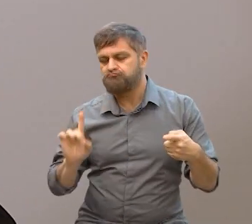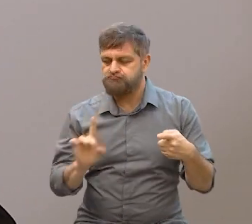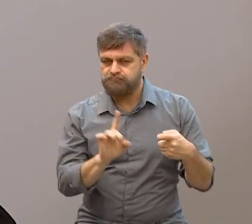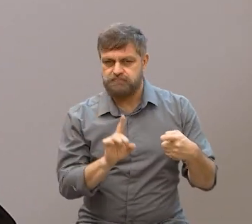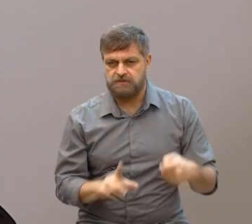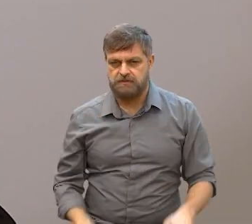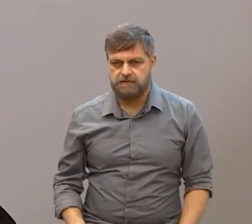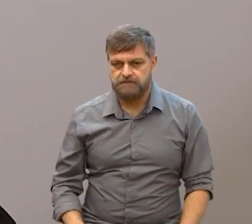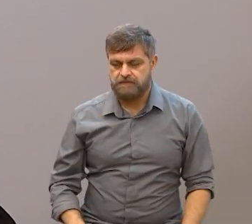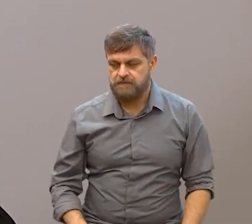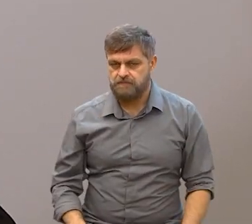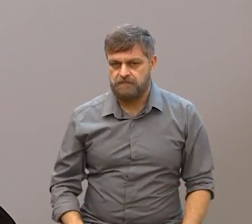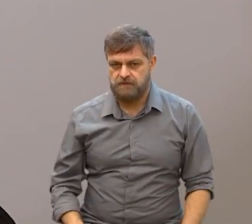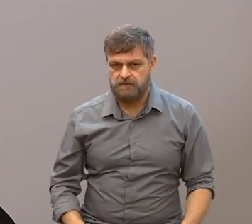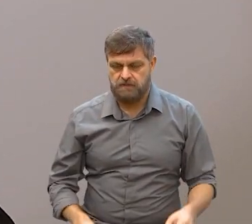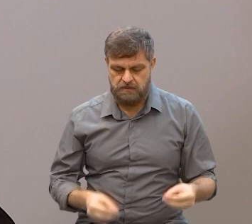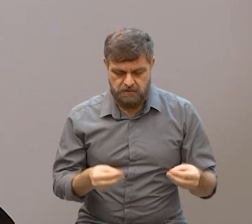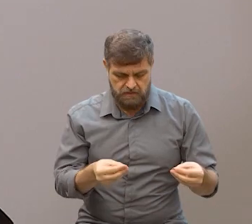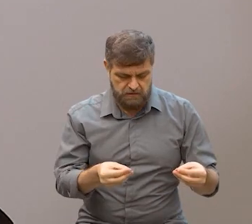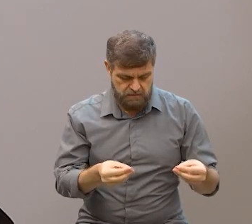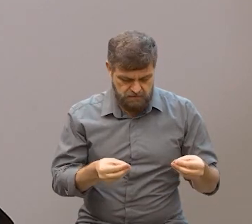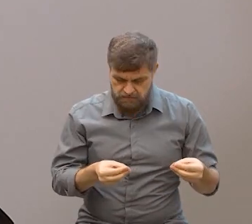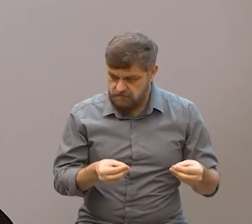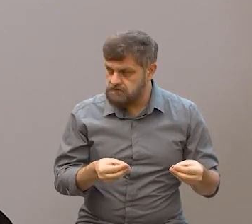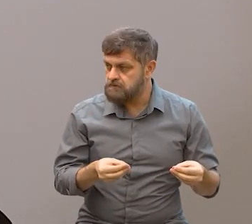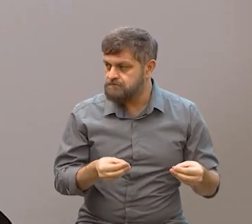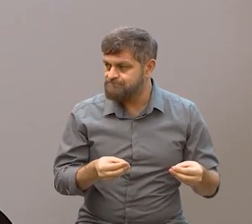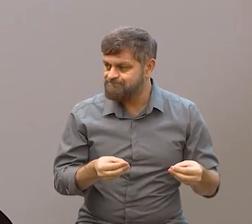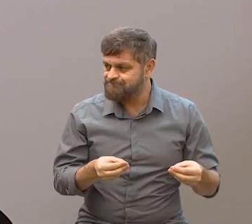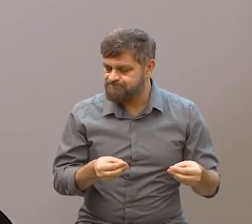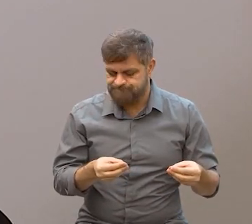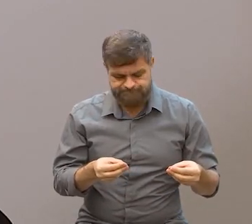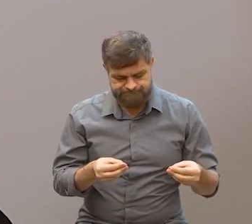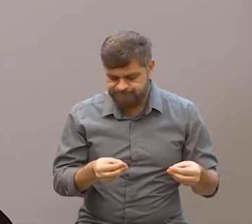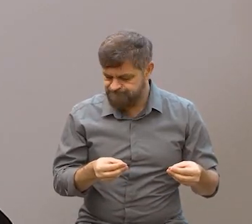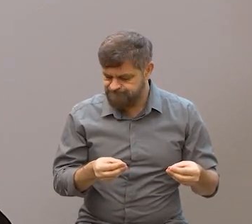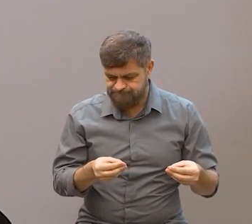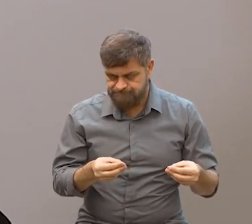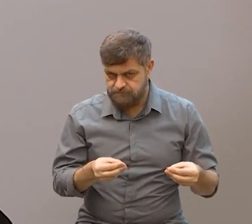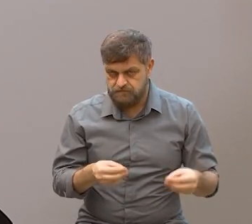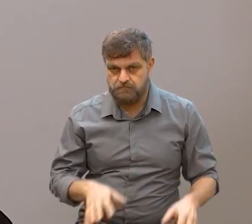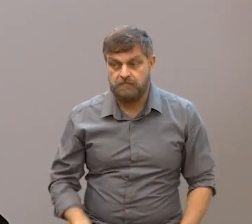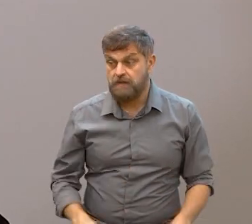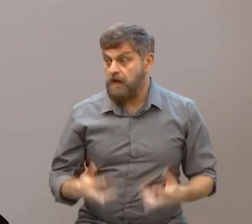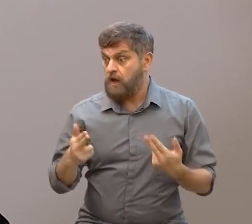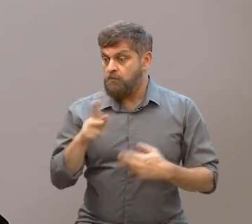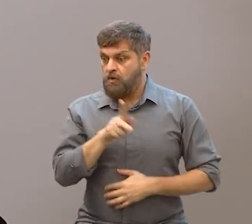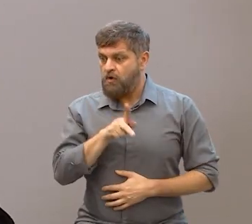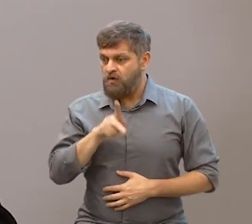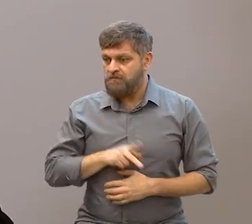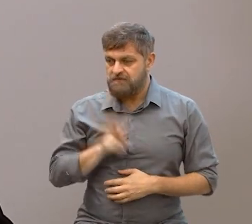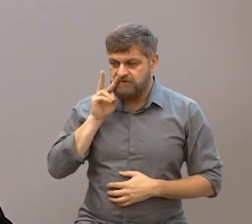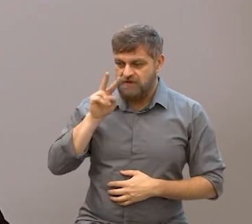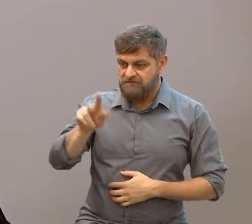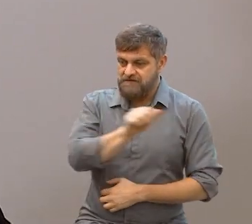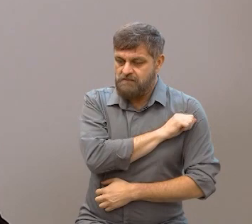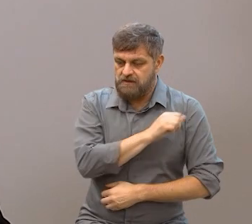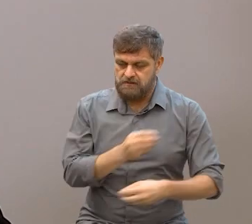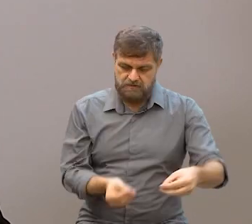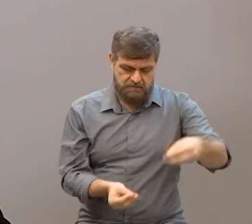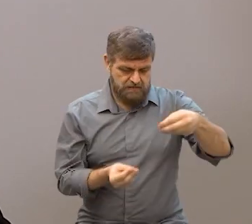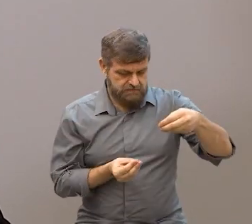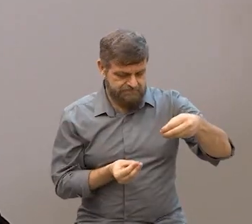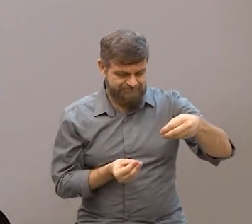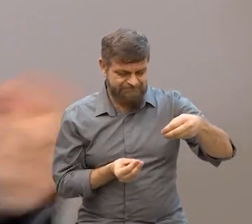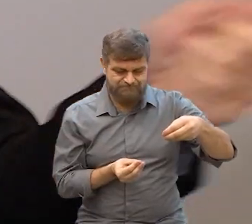médico olhar para você, ele olha para o exame e faz assim com a cabeça. É a mesma reação. Você olha para o aluno com uma prova e faz assim. Ou o aluno não é uma nota. Você fala assim, ou